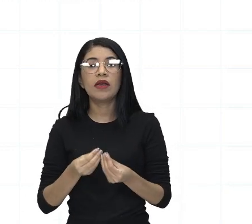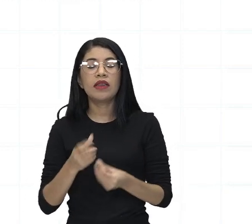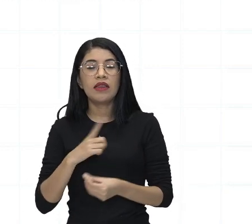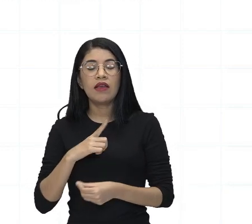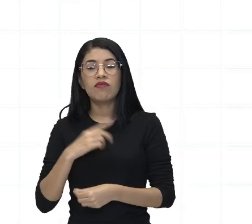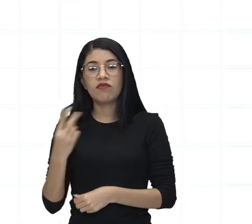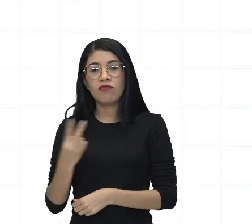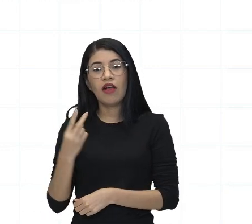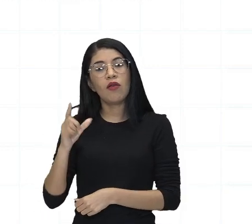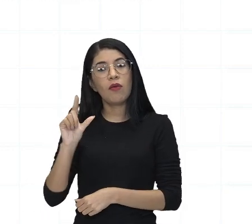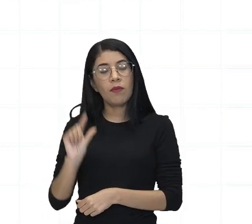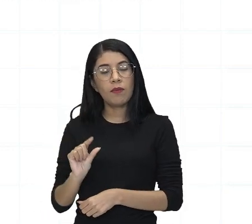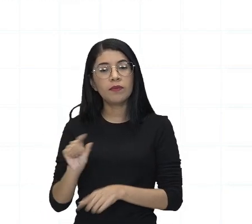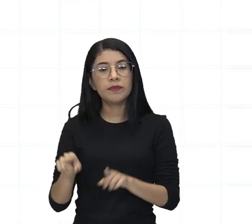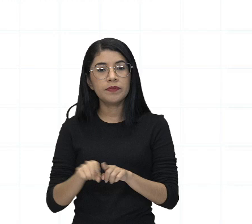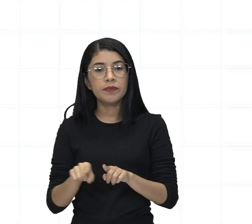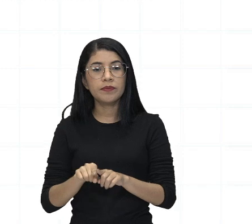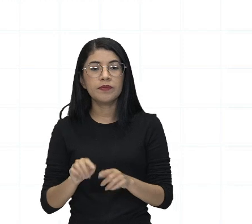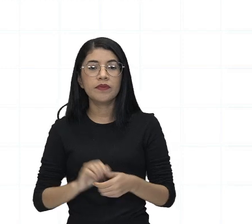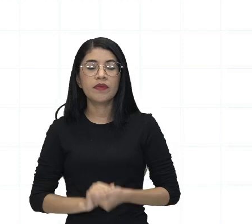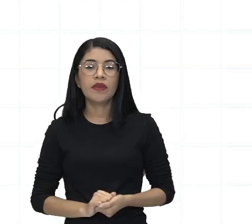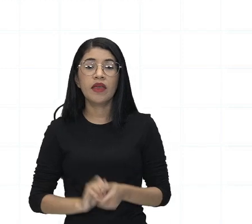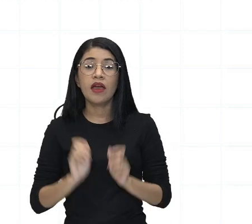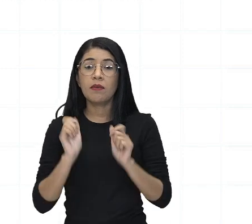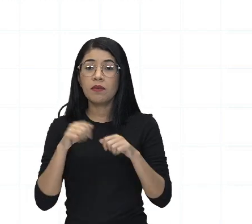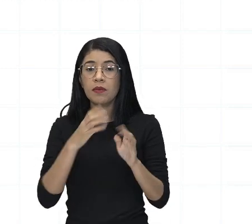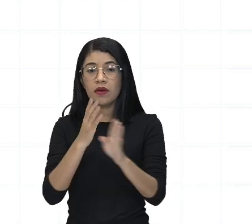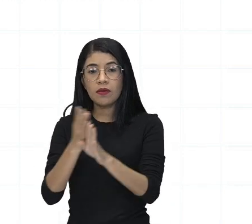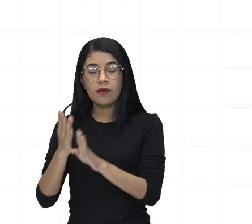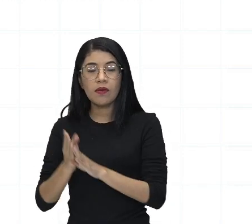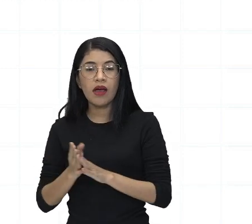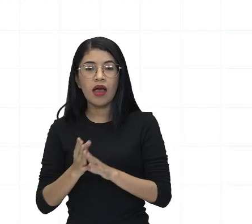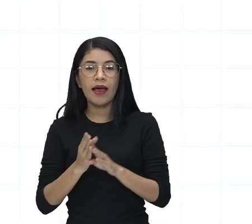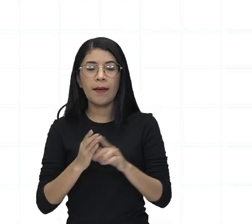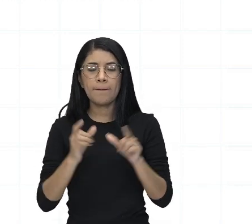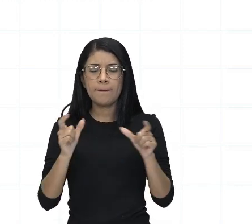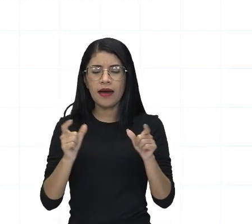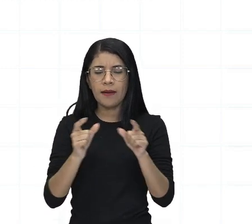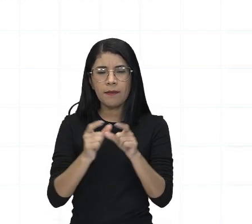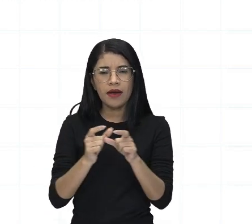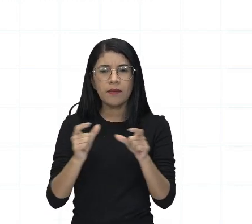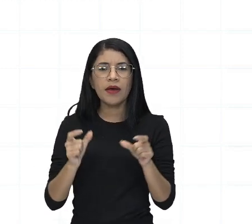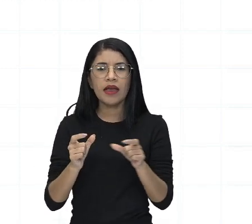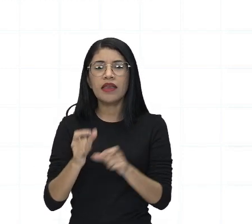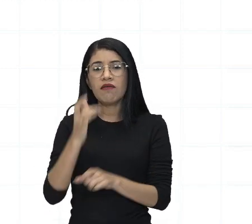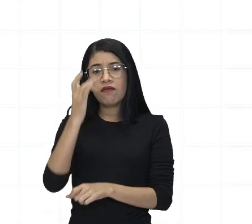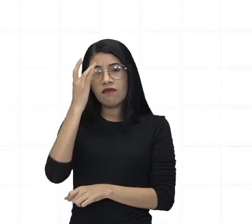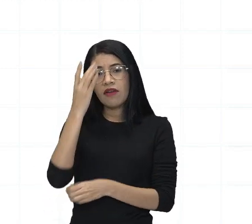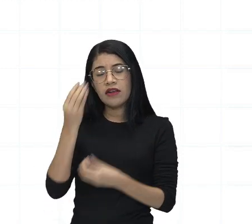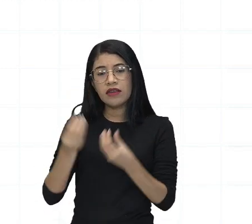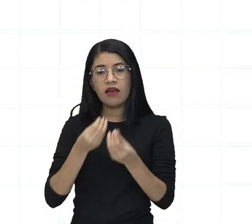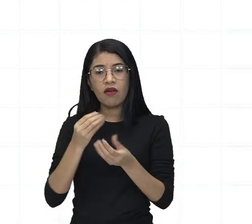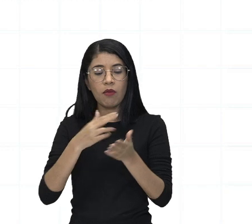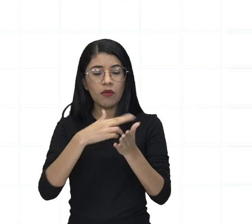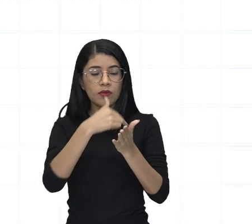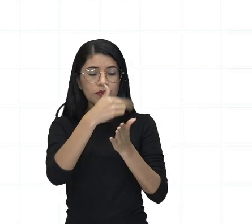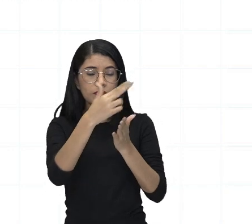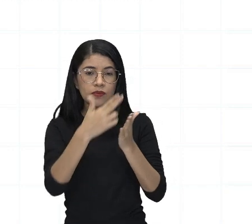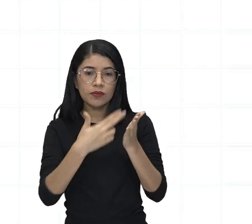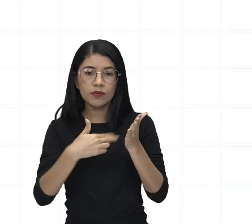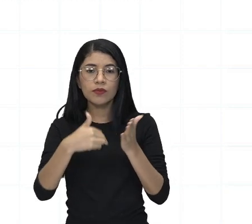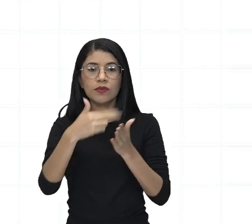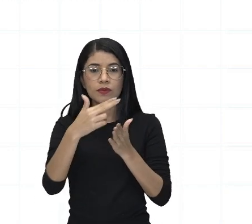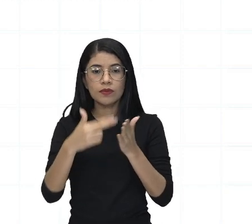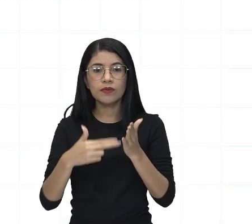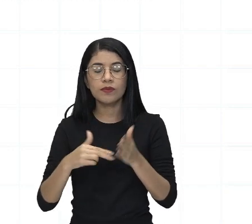preço acessível. Além disso, podemos encontrá-los em diferentes tamanhos, o que facilitará o conforto